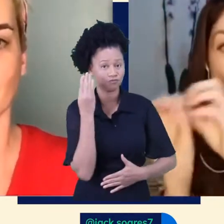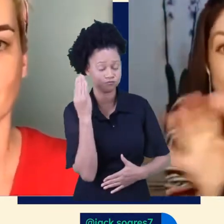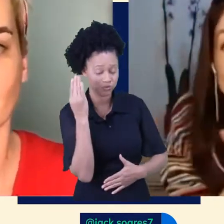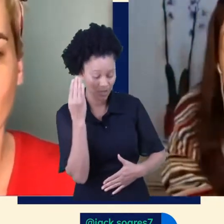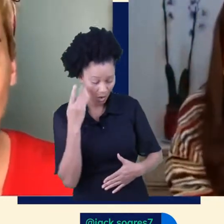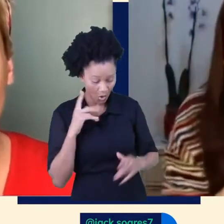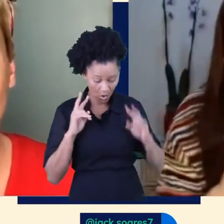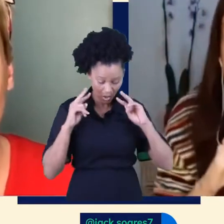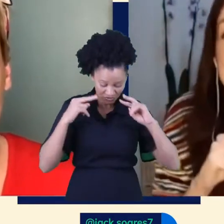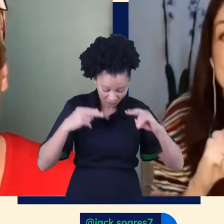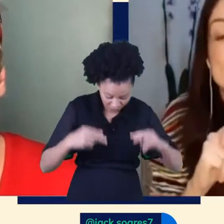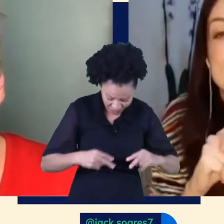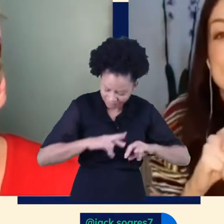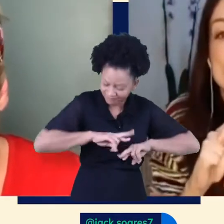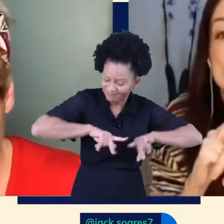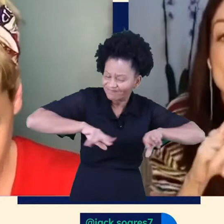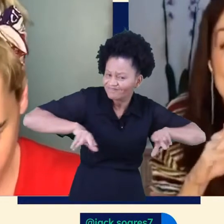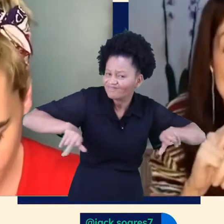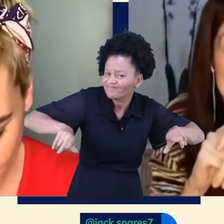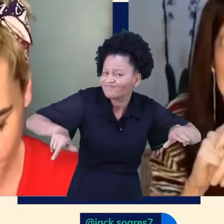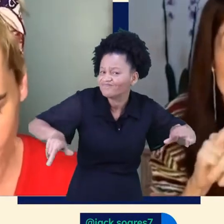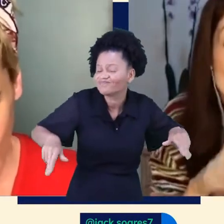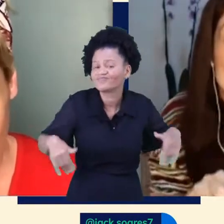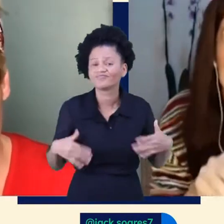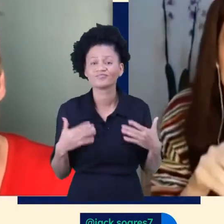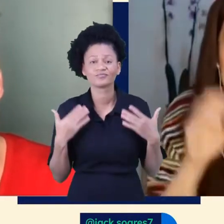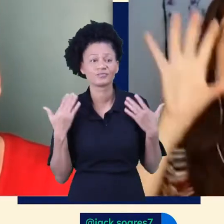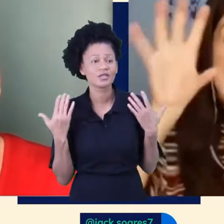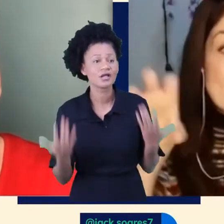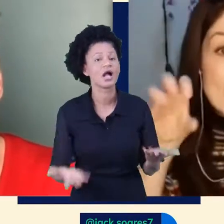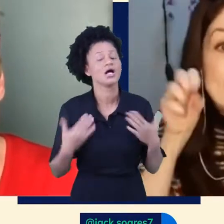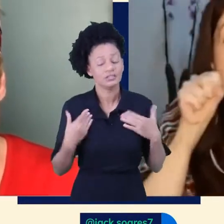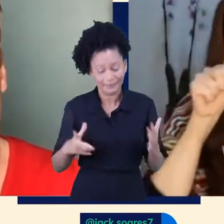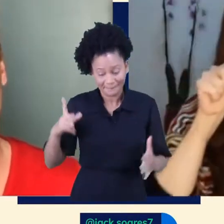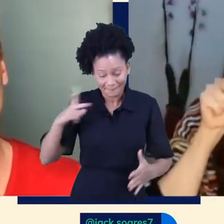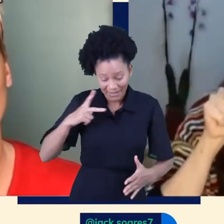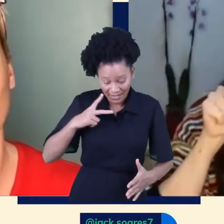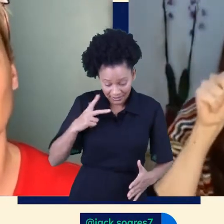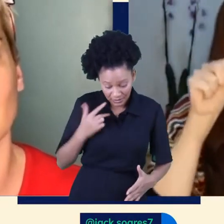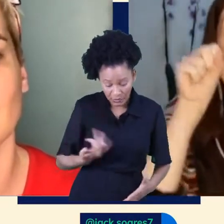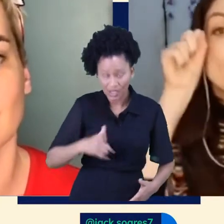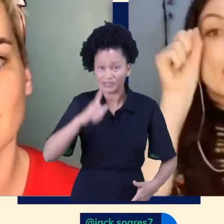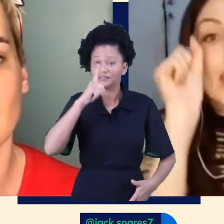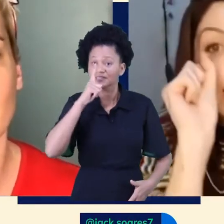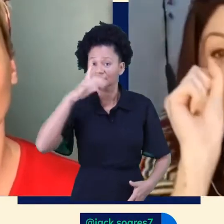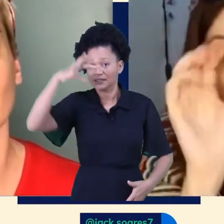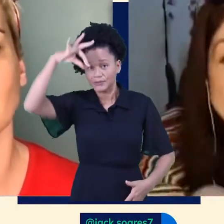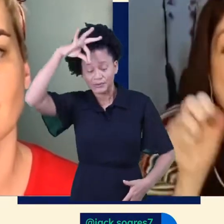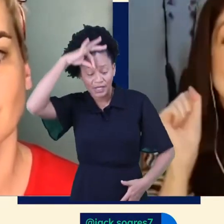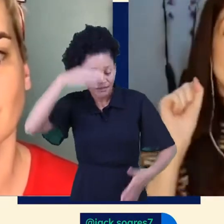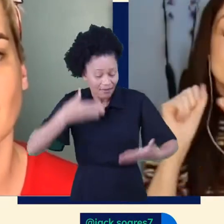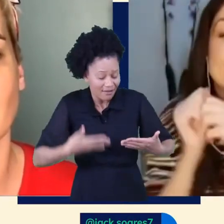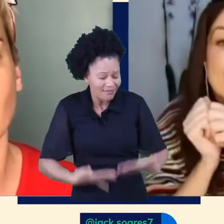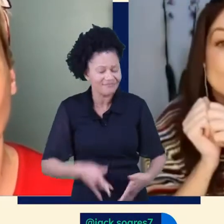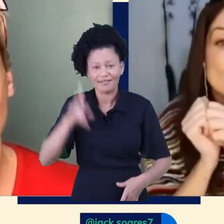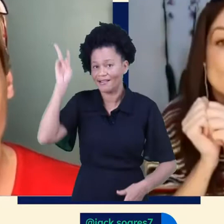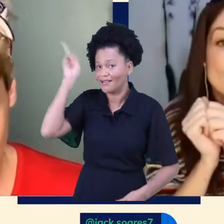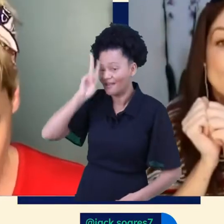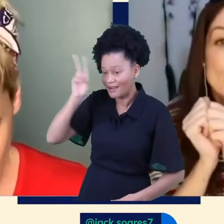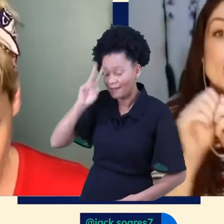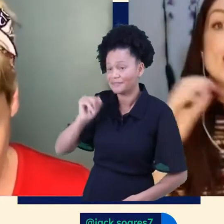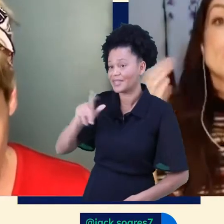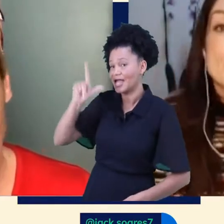órgão genital quando a gente fala do sexo biológico. Então, vamos lembrar, pênis, vulva, genital